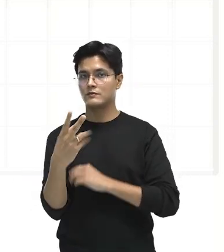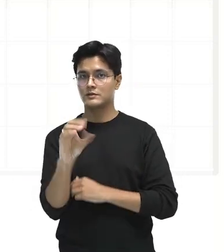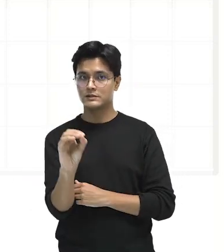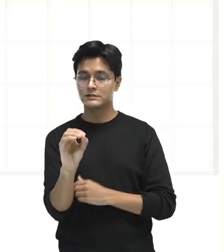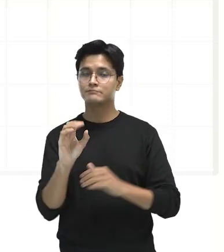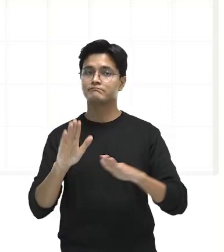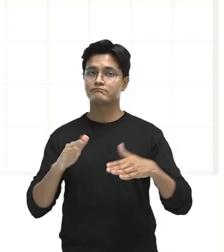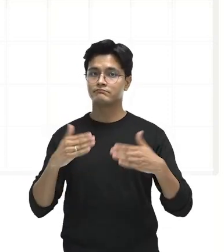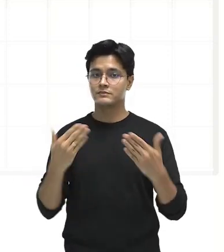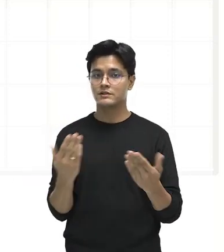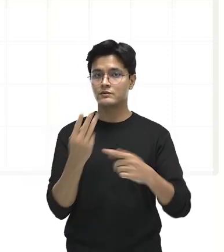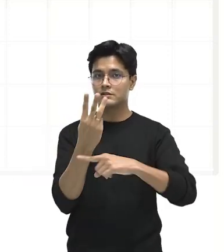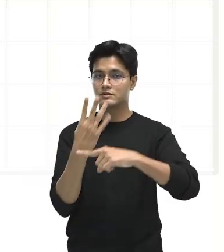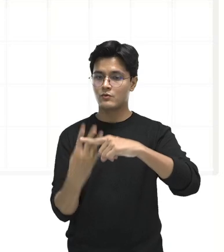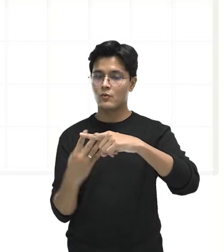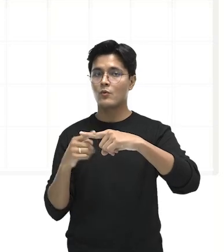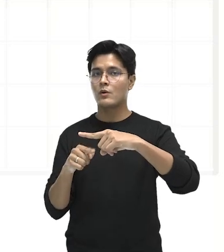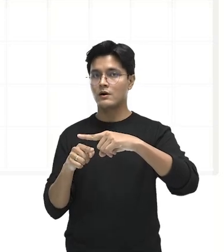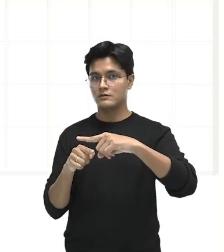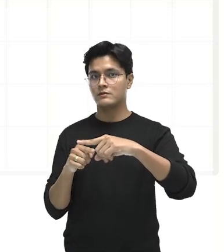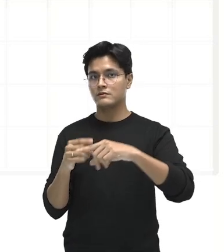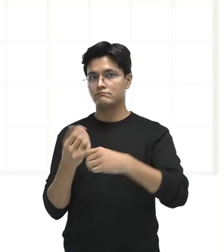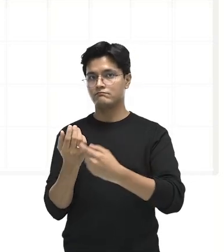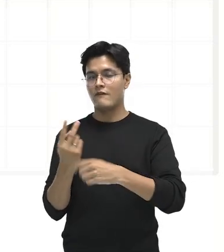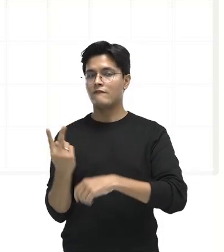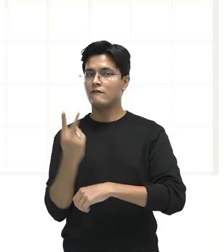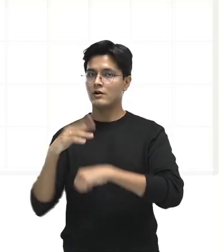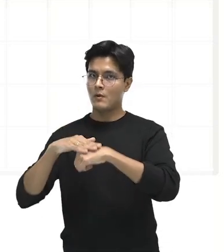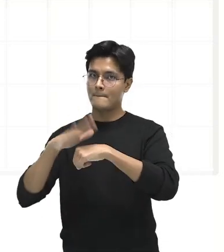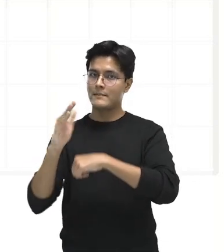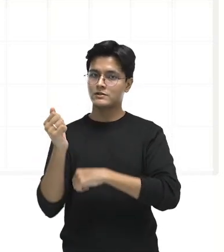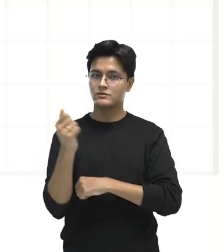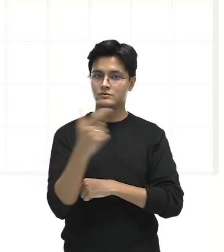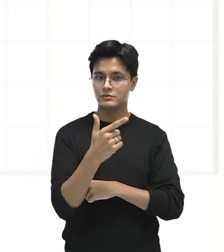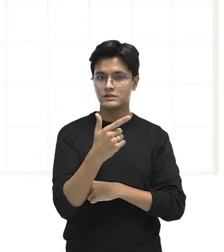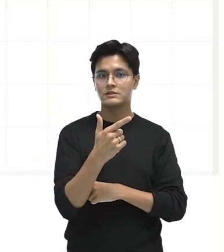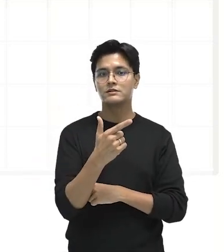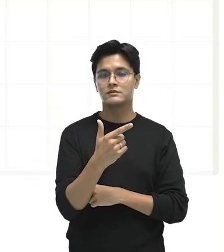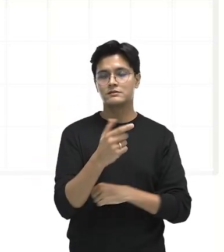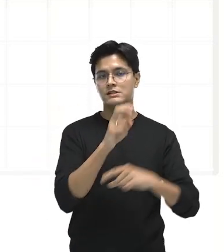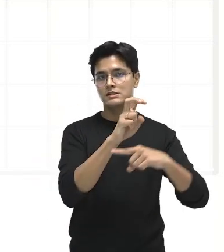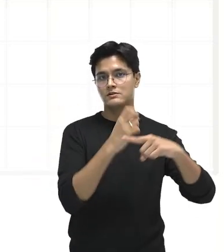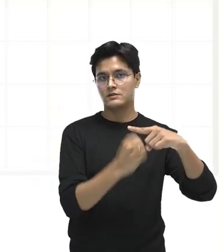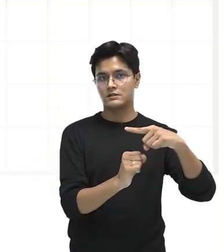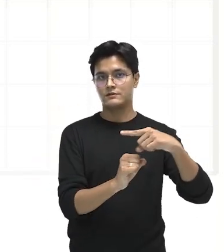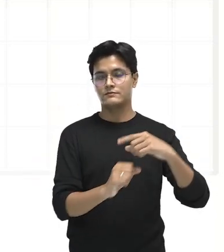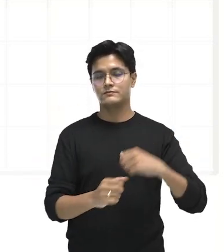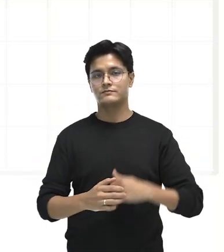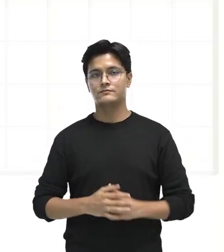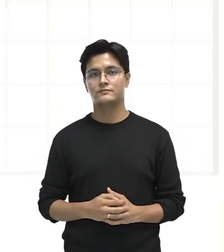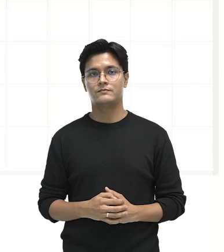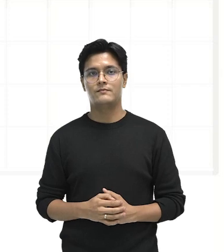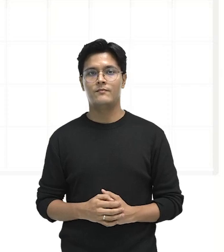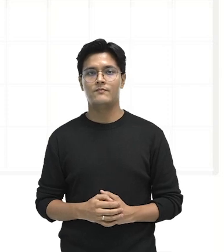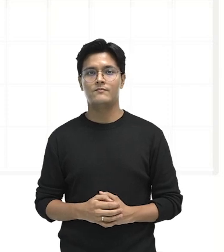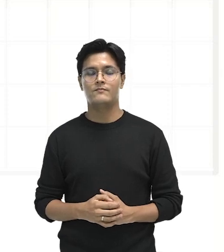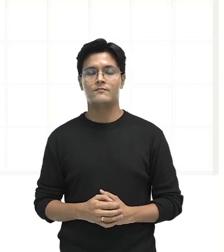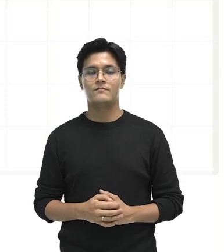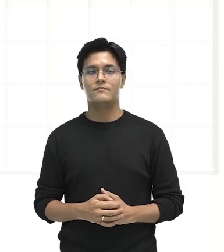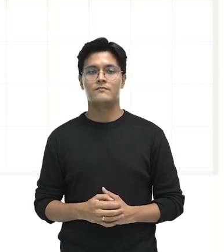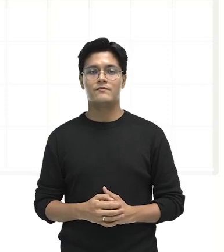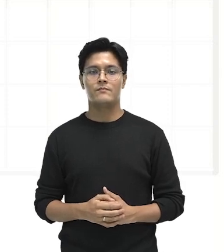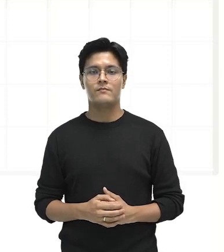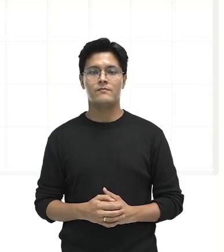então 3/4 eu já sei que é maior, né? Maior que 5/8. Vamos